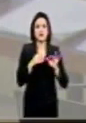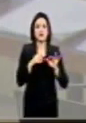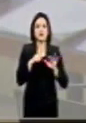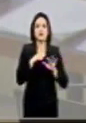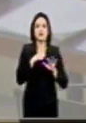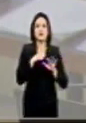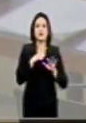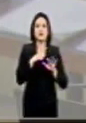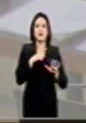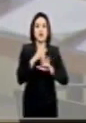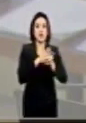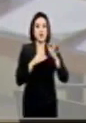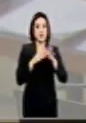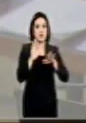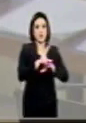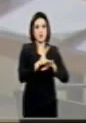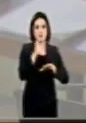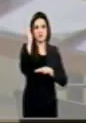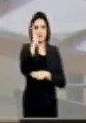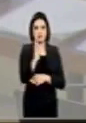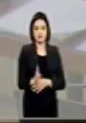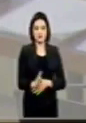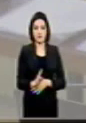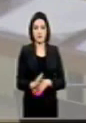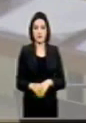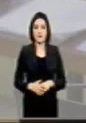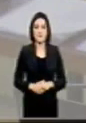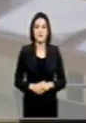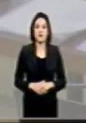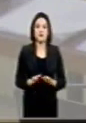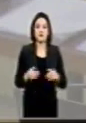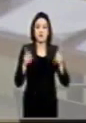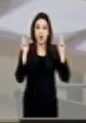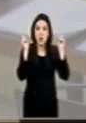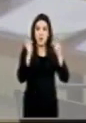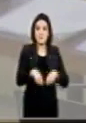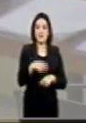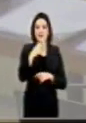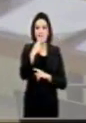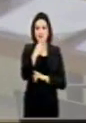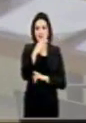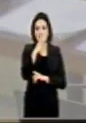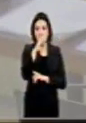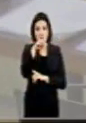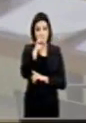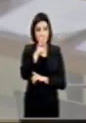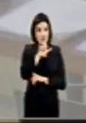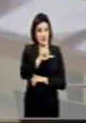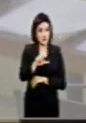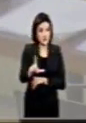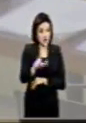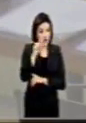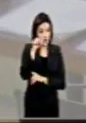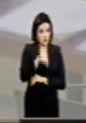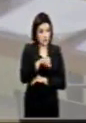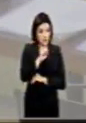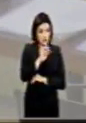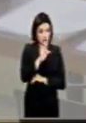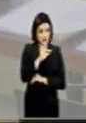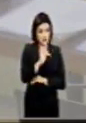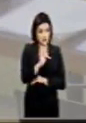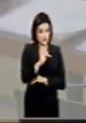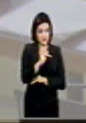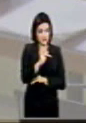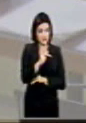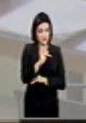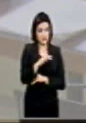constitucional brasileiro. Em relação à competência penal originária deste tribunal,